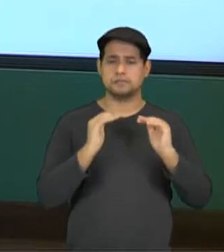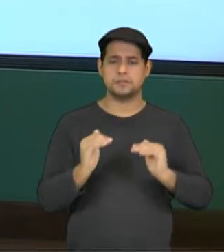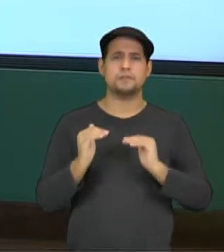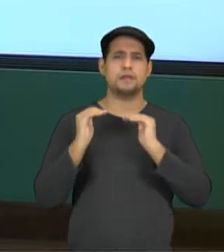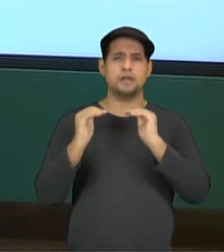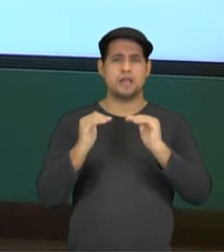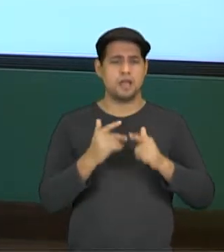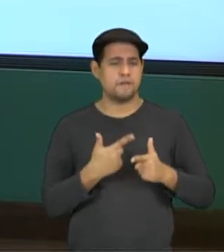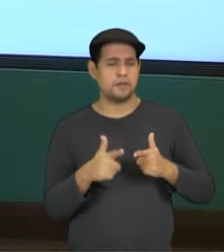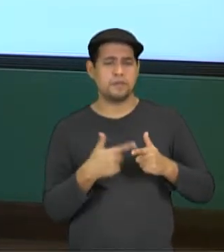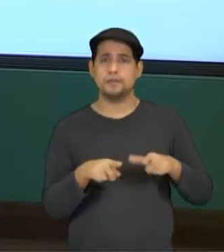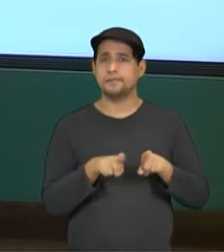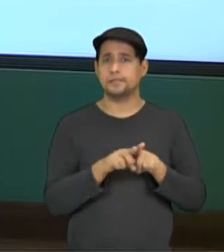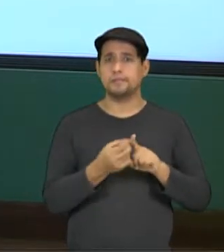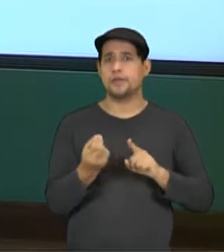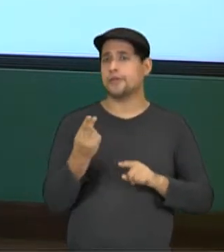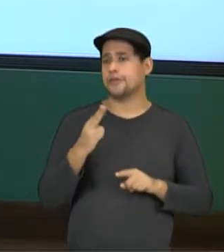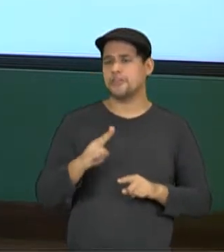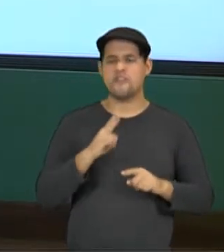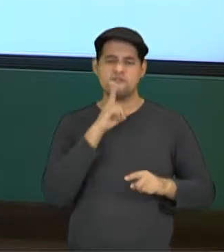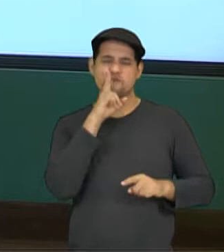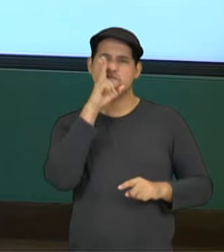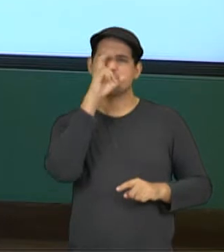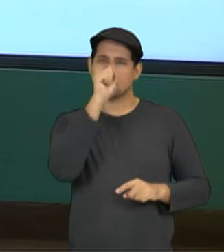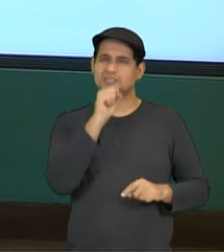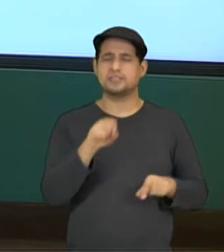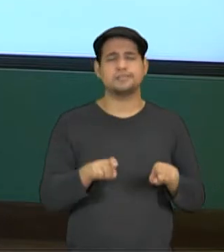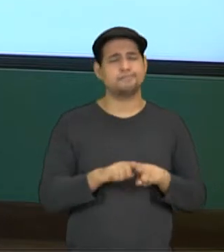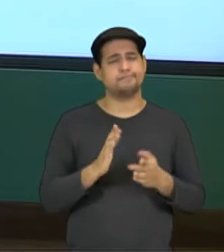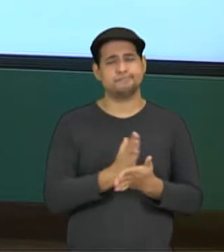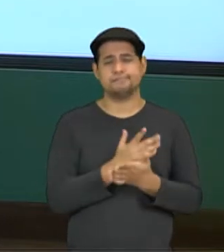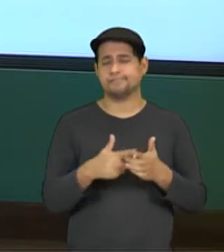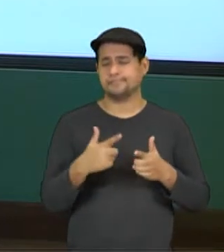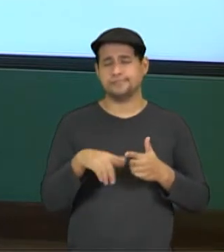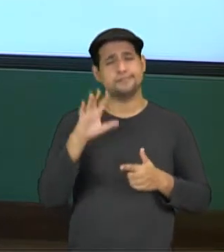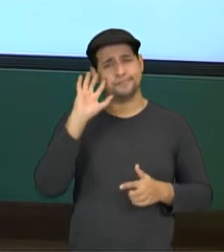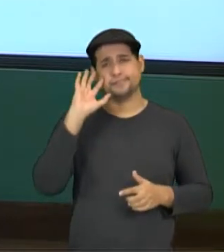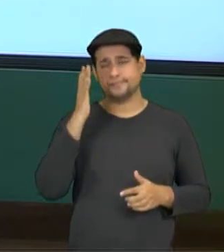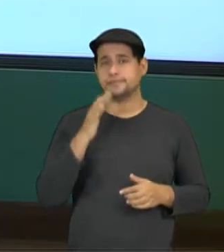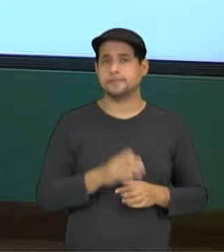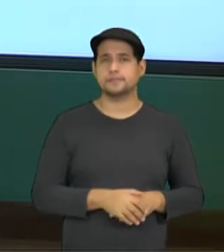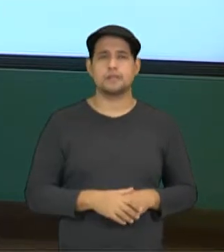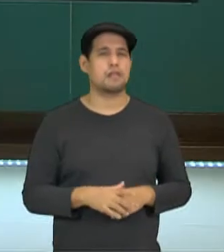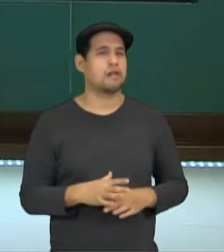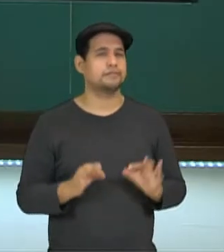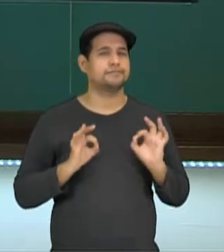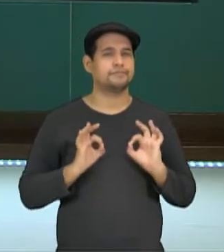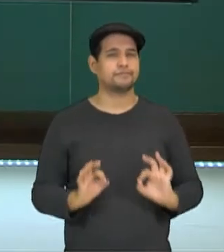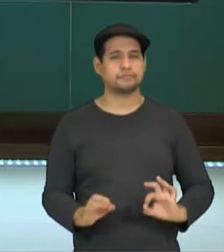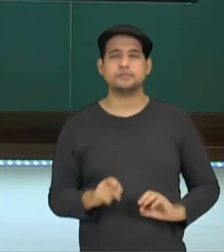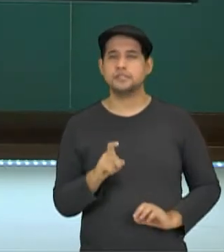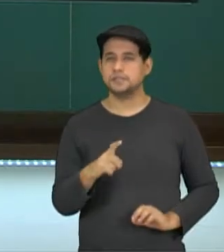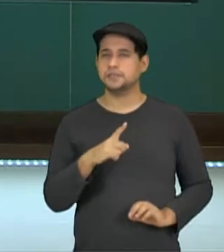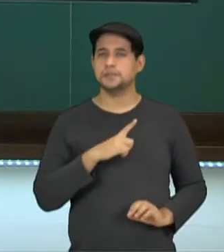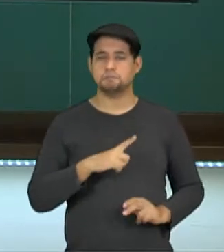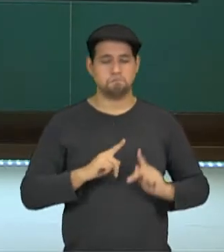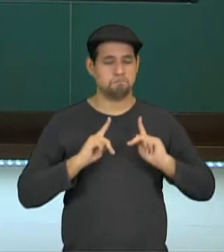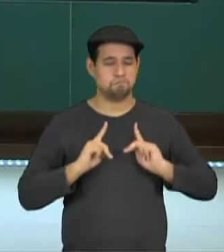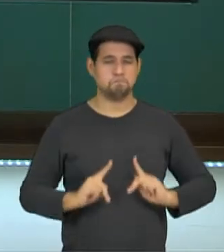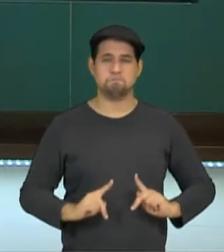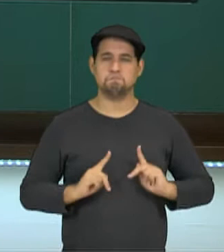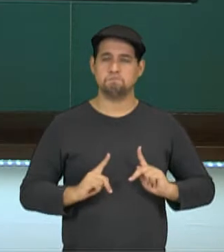superar obstáculos ou resistir à pressão de situações adversas. E eu tenho certeza que você tem uma